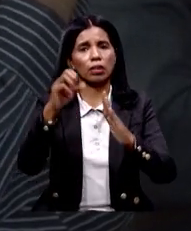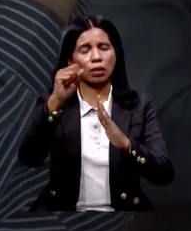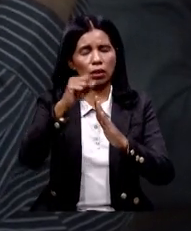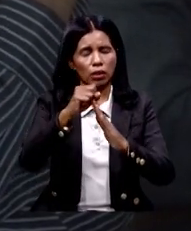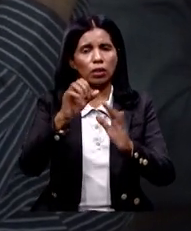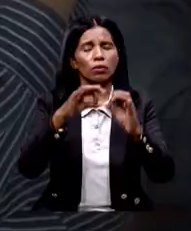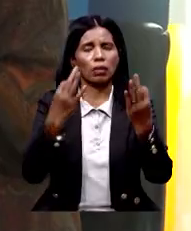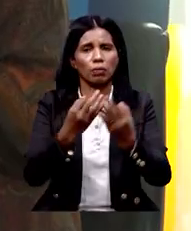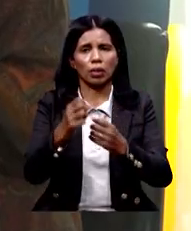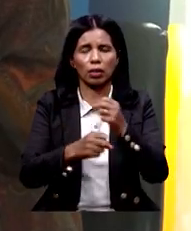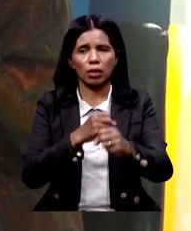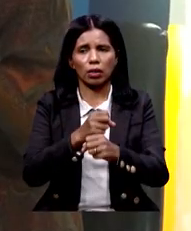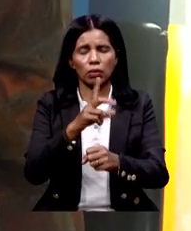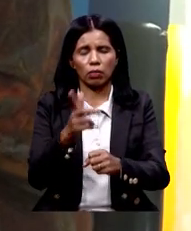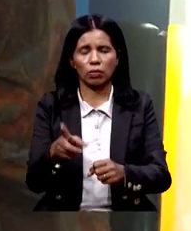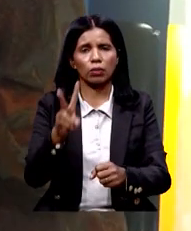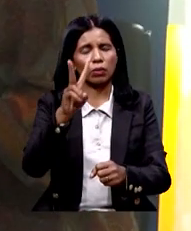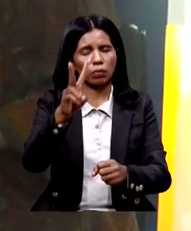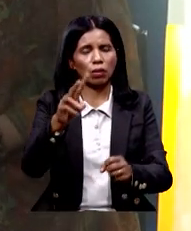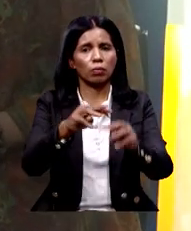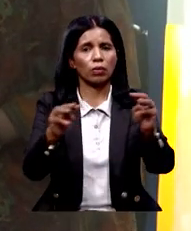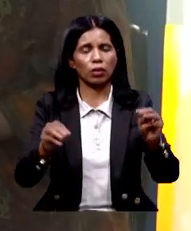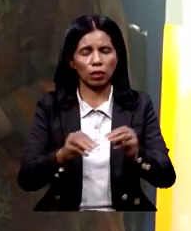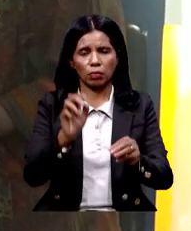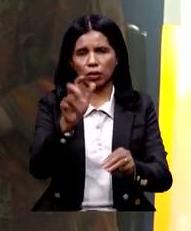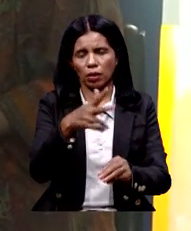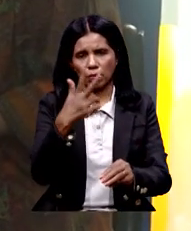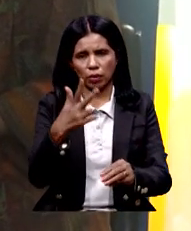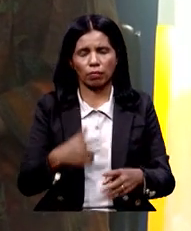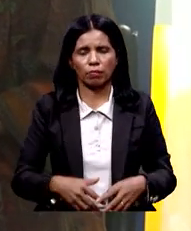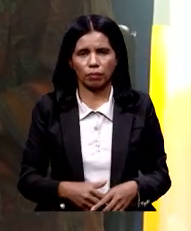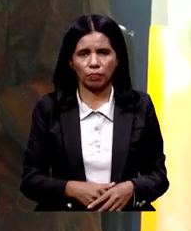rihun rua e município são recentolo. Jônico Vicente, Adertes Menes, GMN.